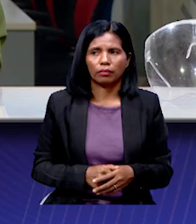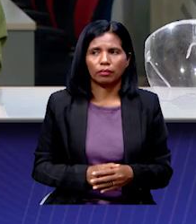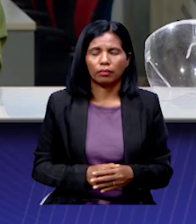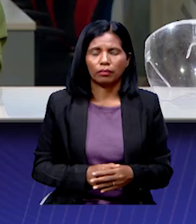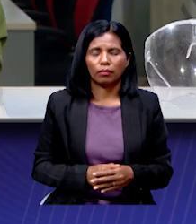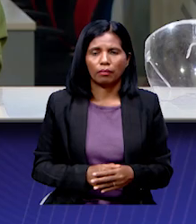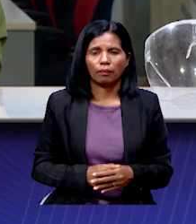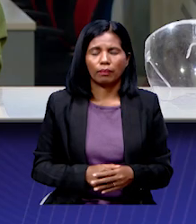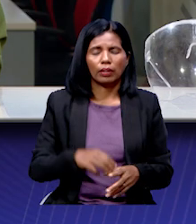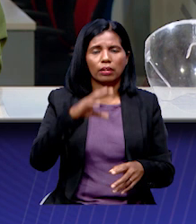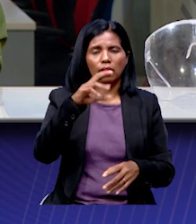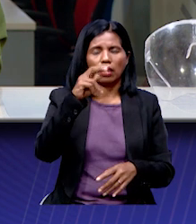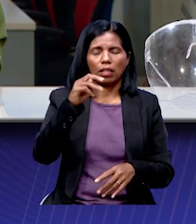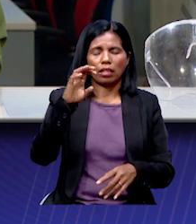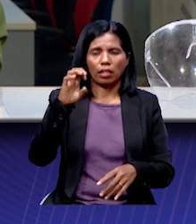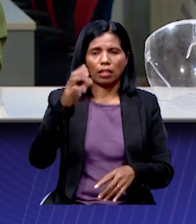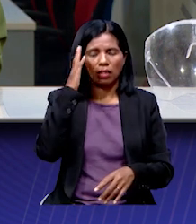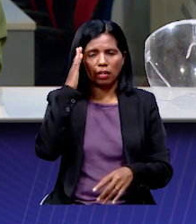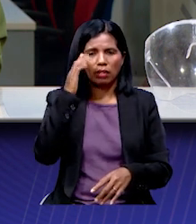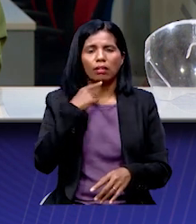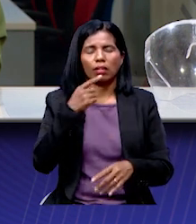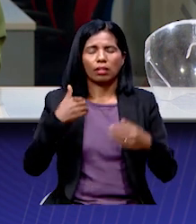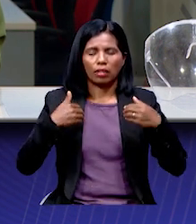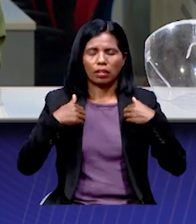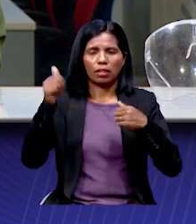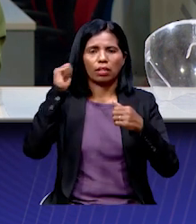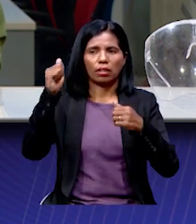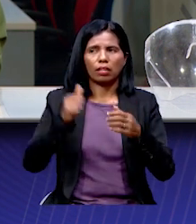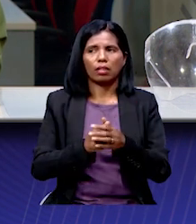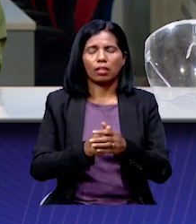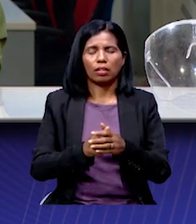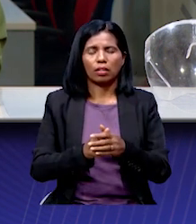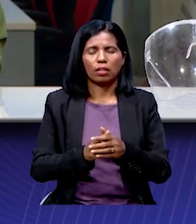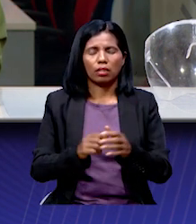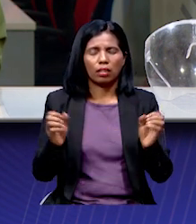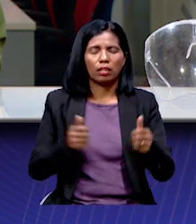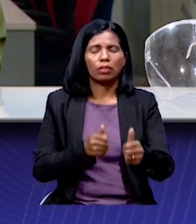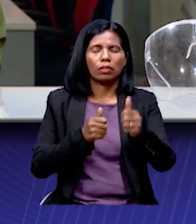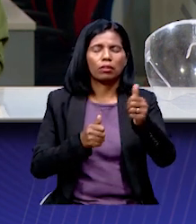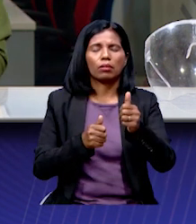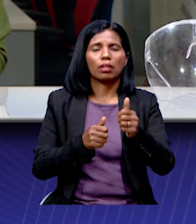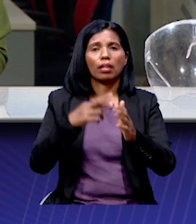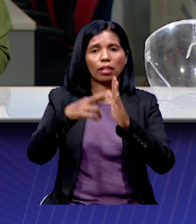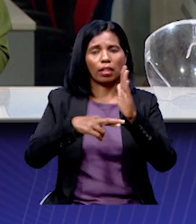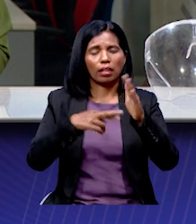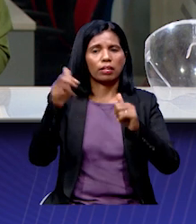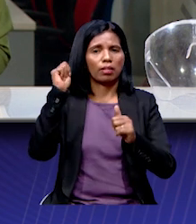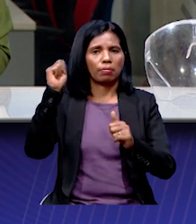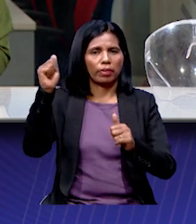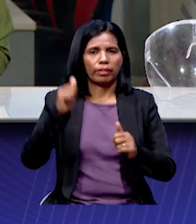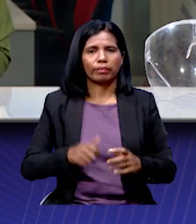Comisão Nacional de Eleições reconhece e a candidato Balm contra regra campanha.